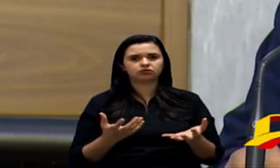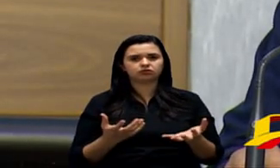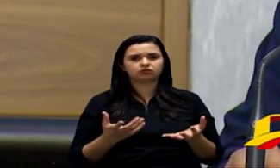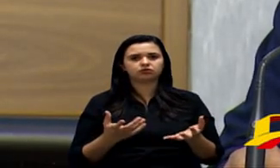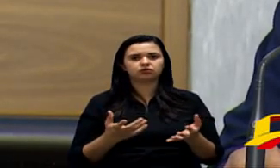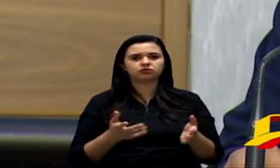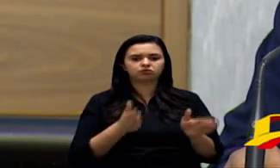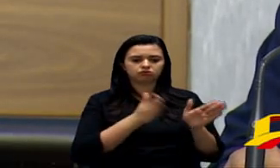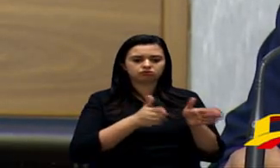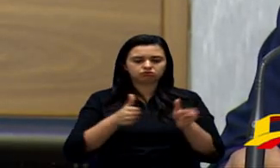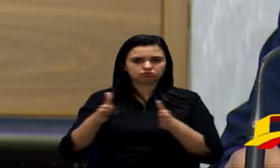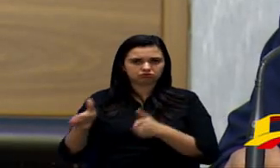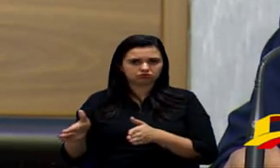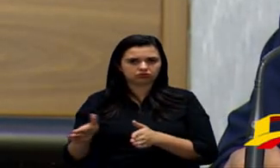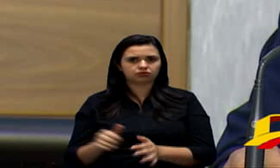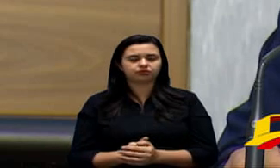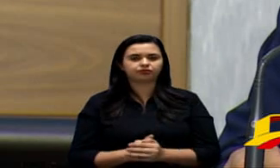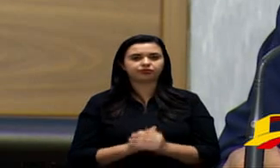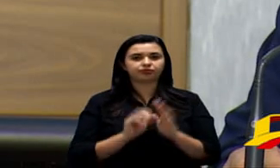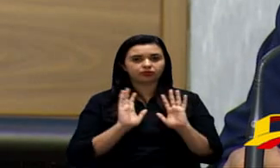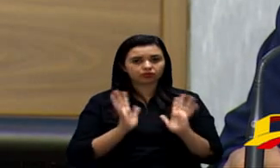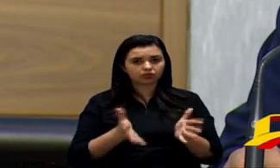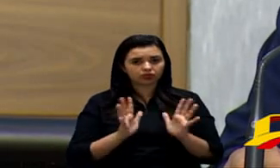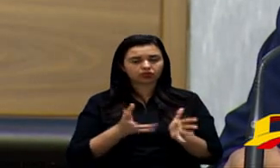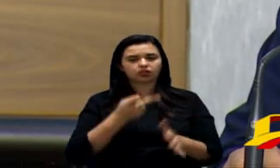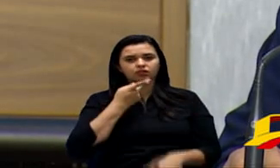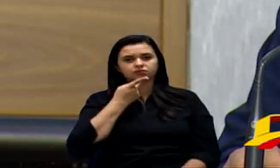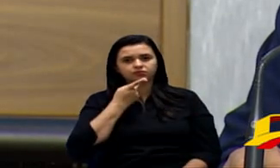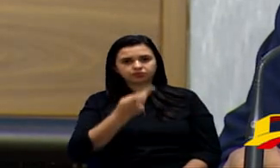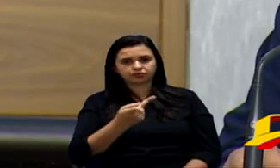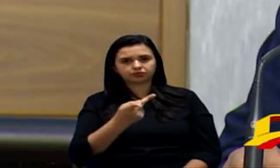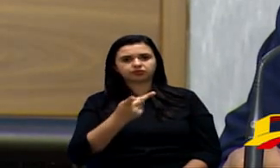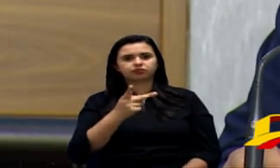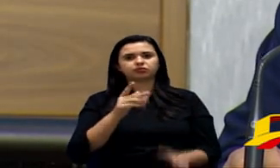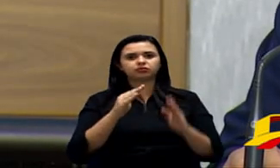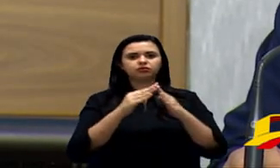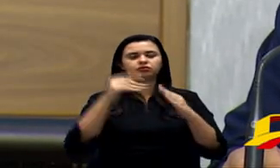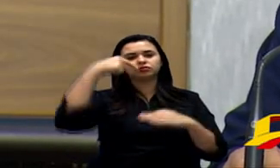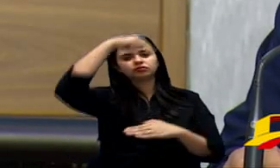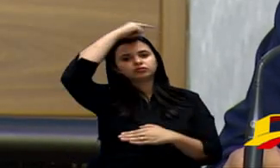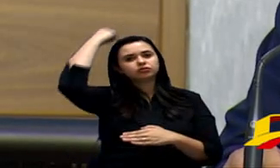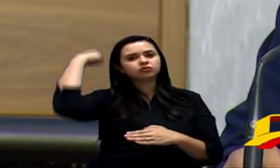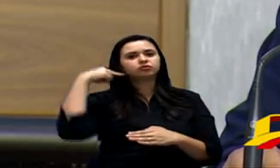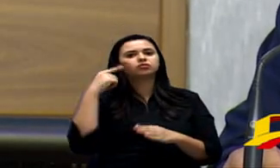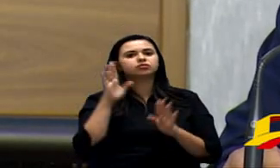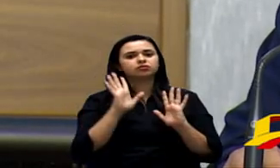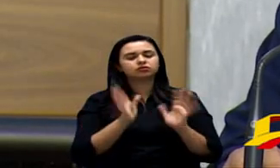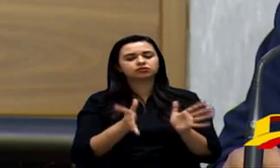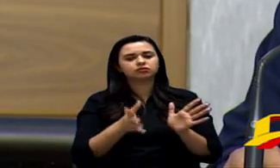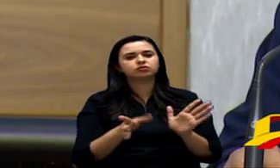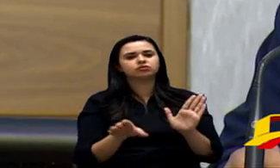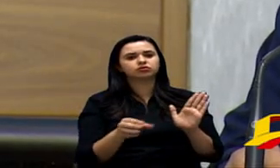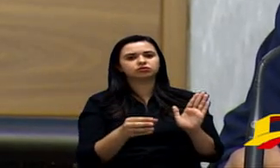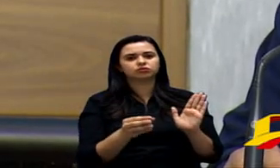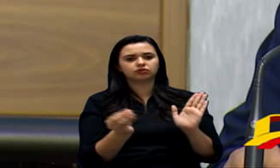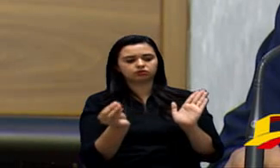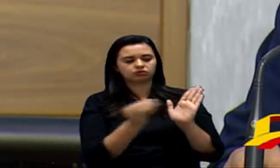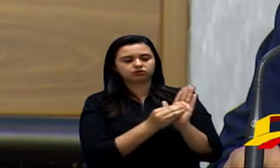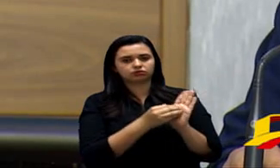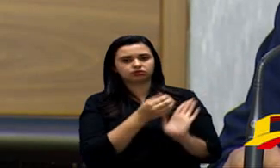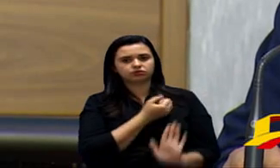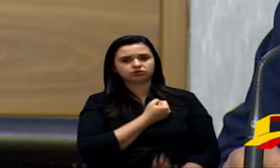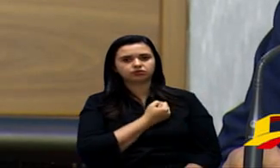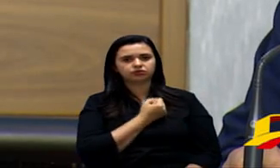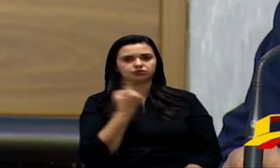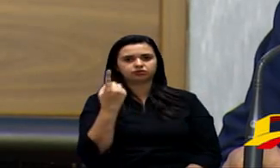possível. Como foi citado a questão do santuário e da cláusula que o Luiz Fernando citou aqui, nós vamos abrir depois para dar um direito de resposta